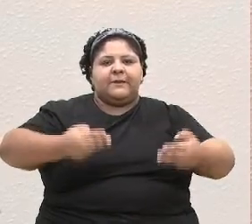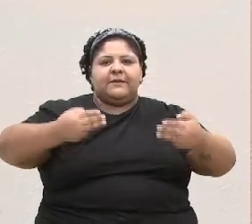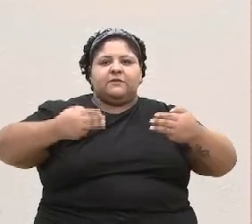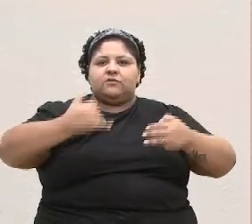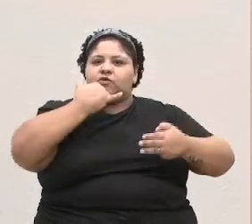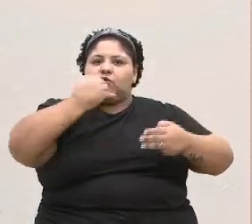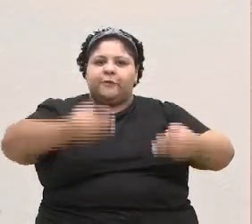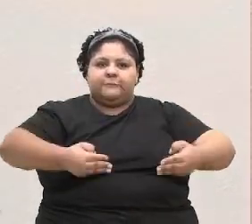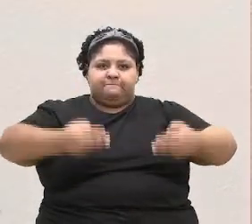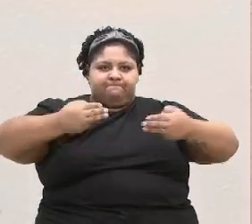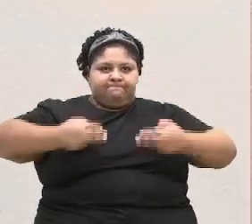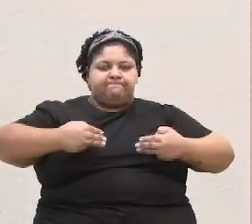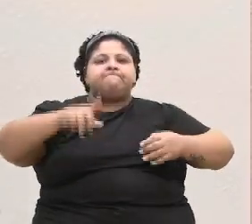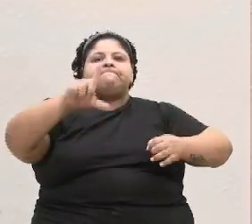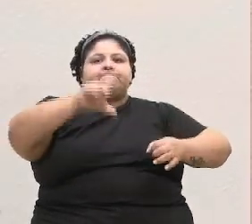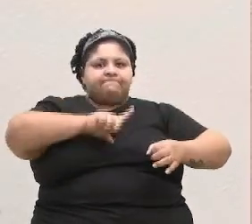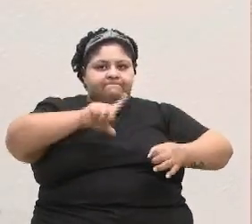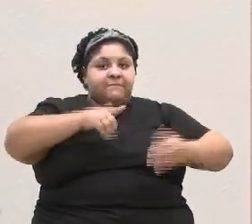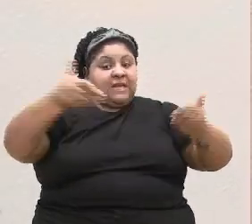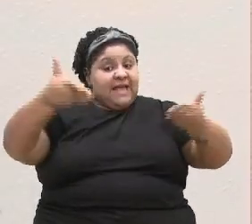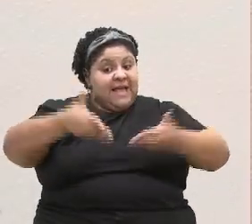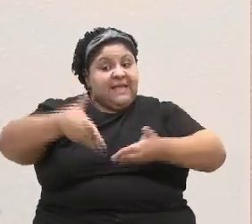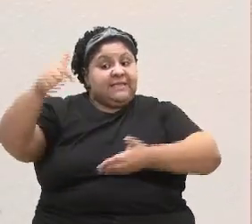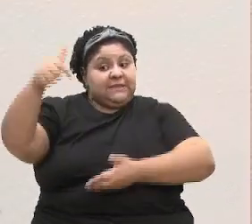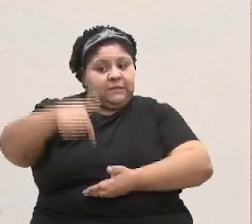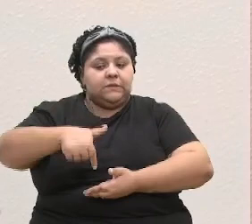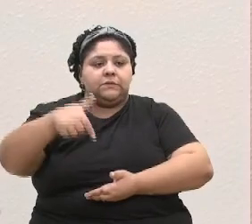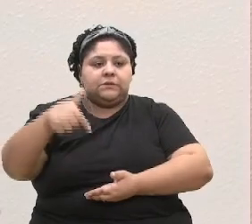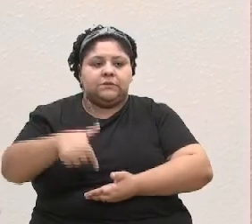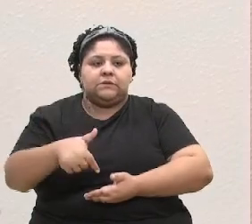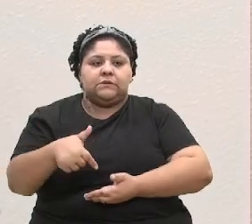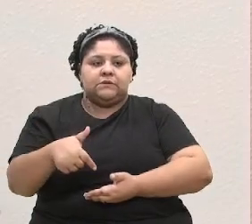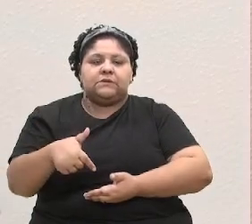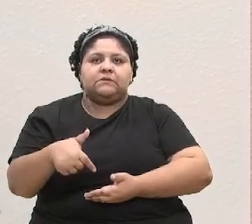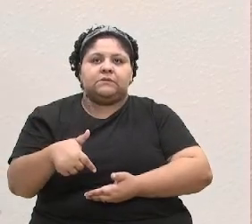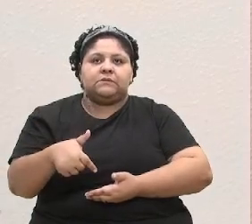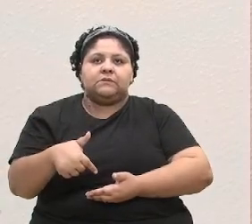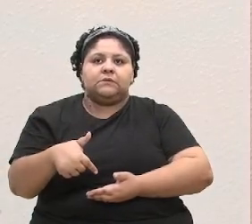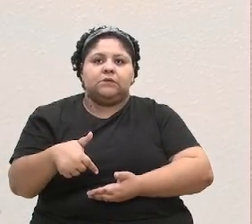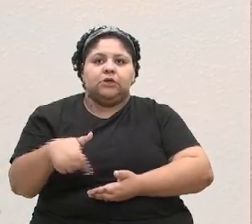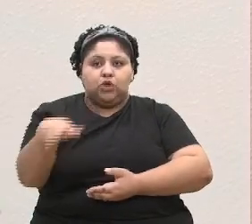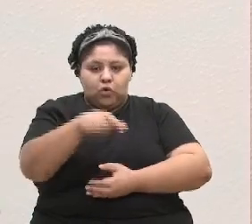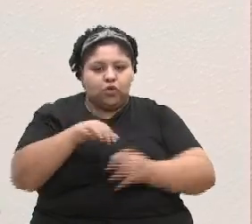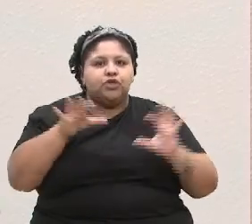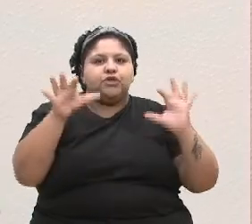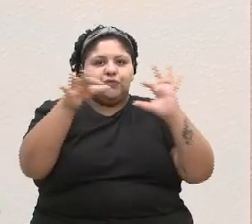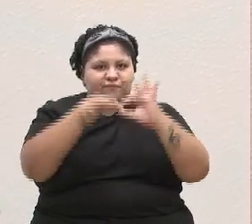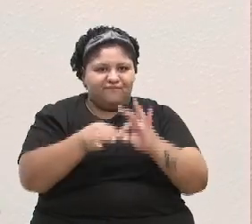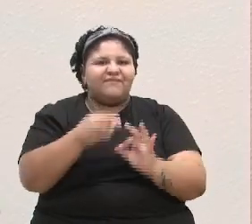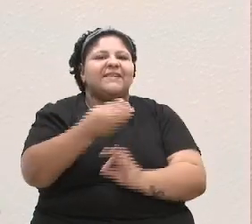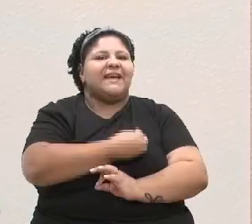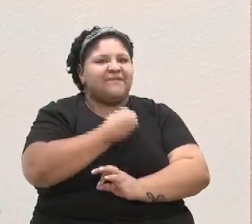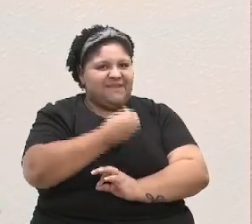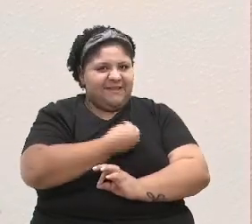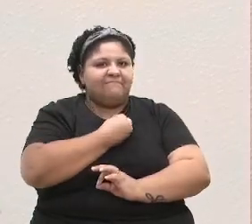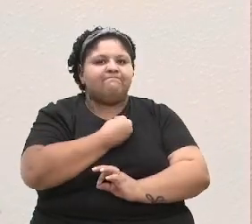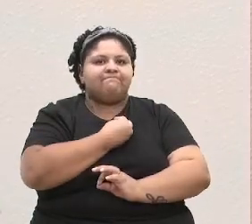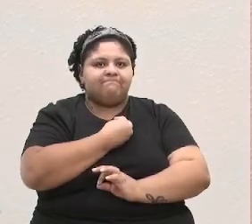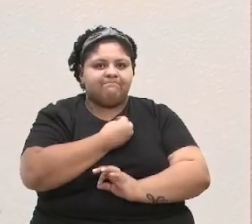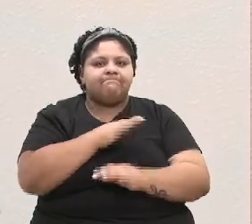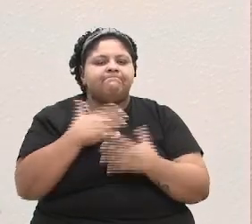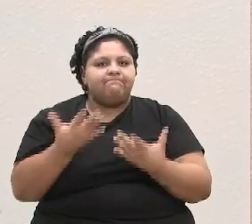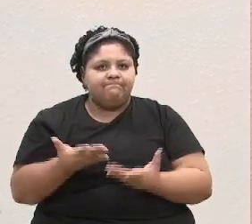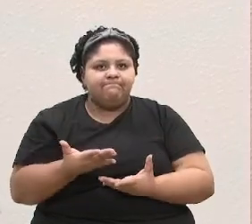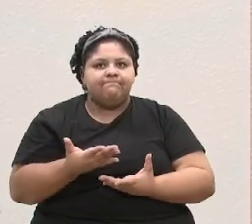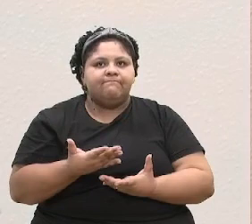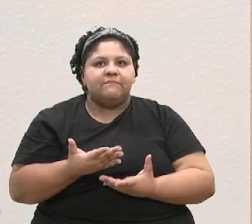ideologias, mas essa eu tenho certeza absoluta que somos todos nós unidos. É a vida. Então,